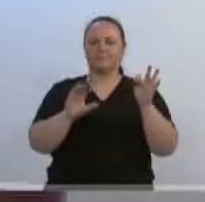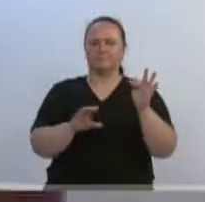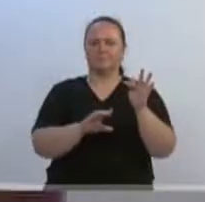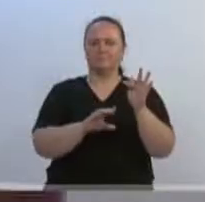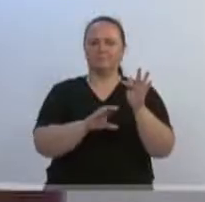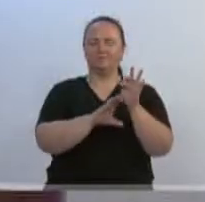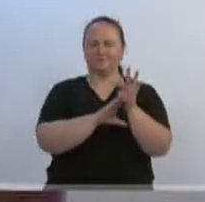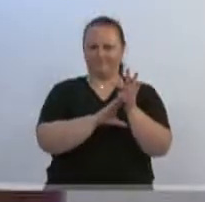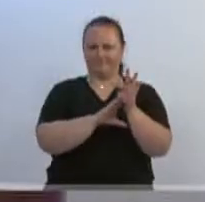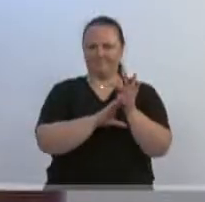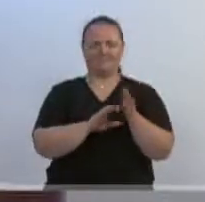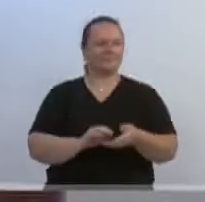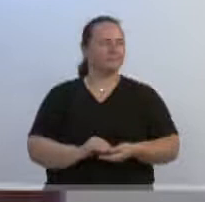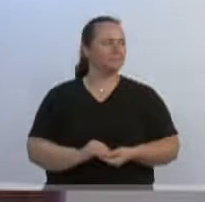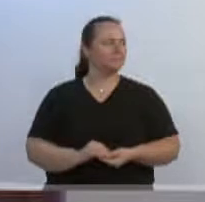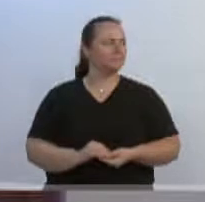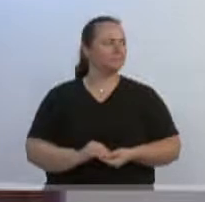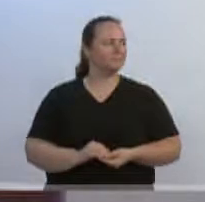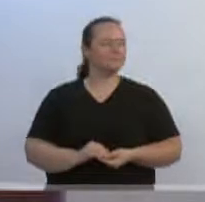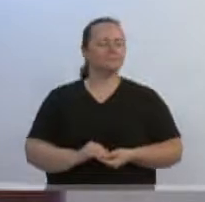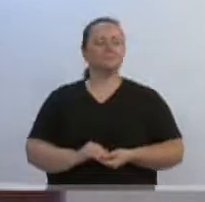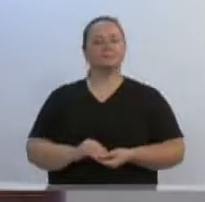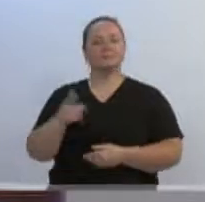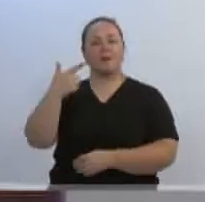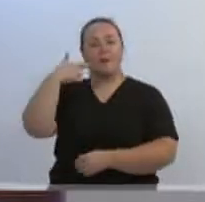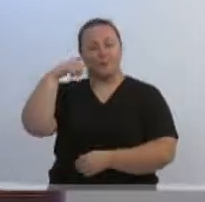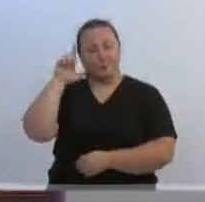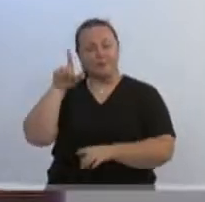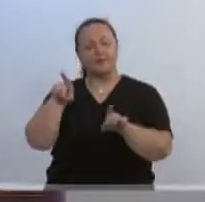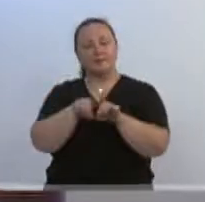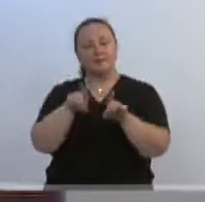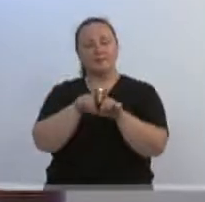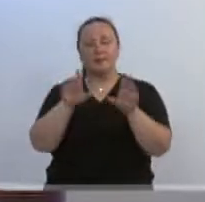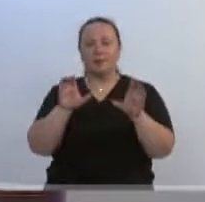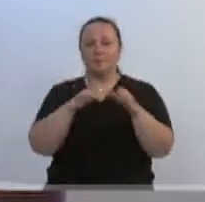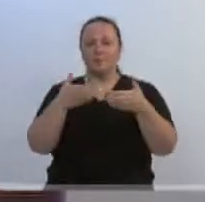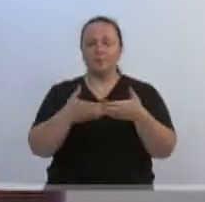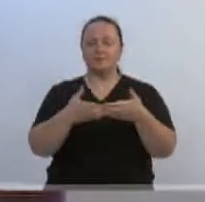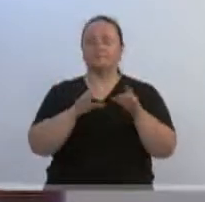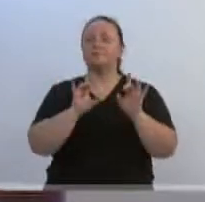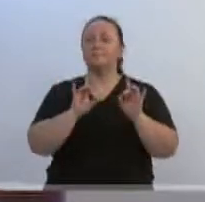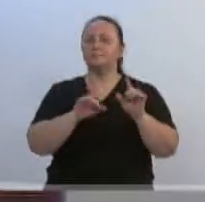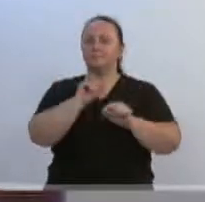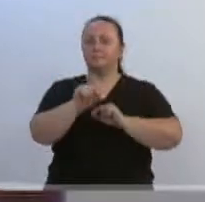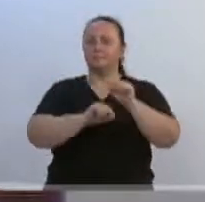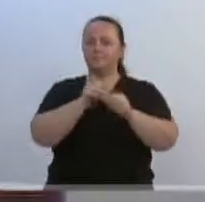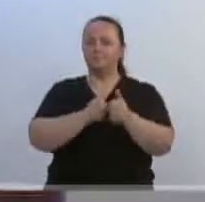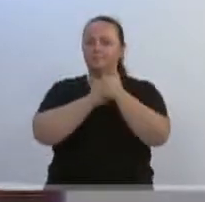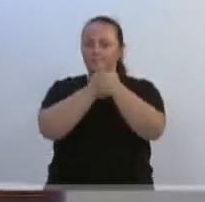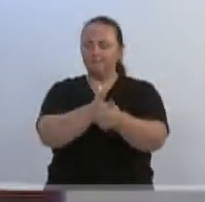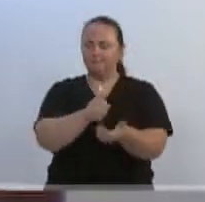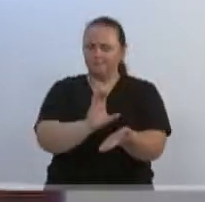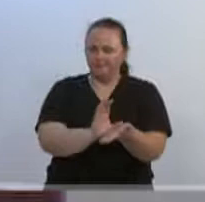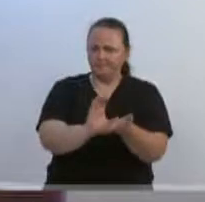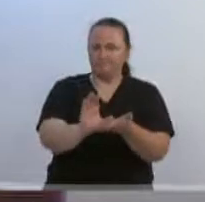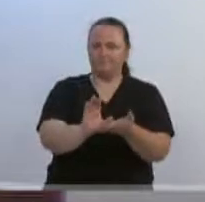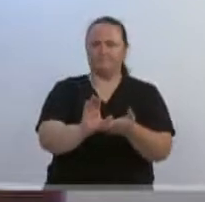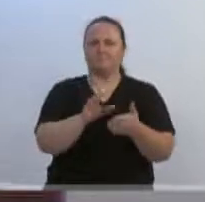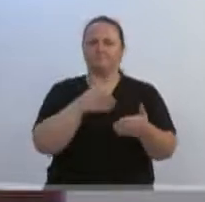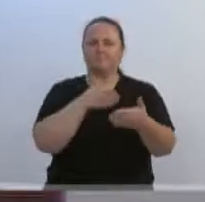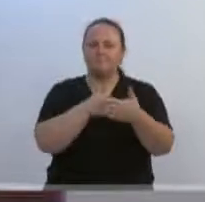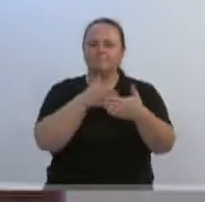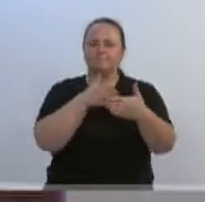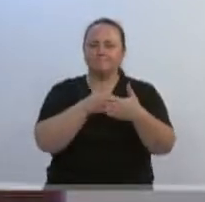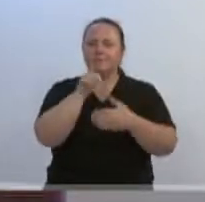também estivemos ontem aqui a nossa comissão temporária especial para acompanhar o programa de manutenção de comportas de diques de contenção